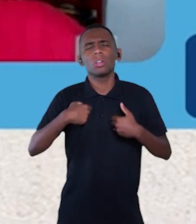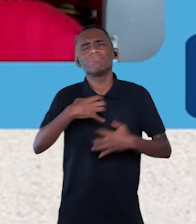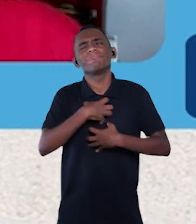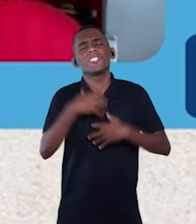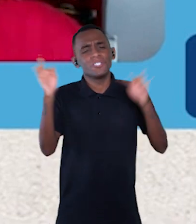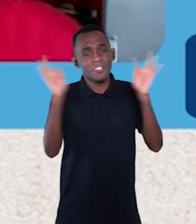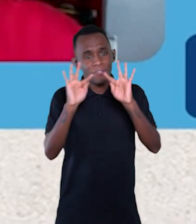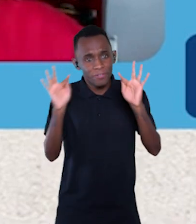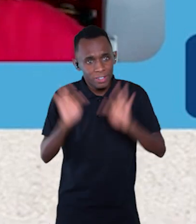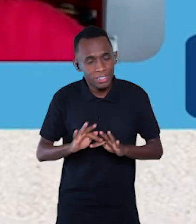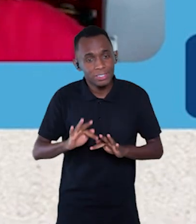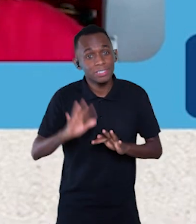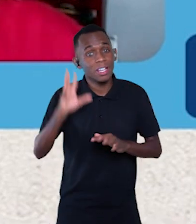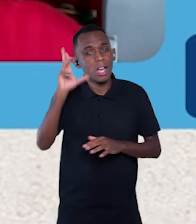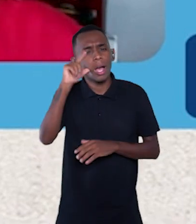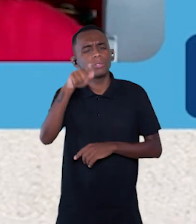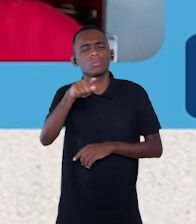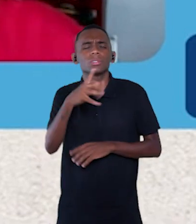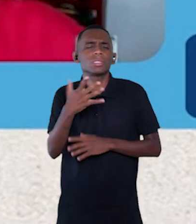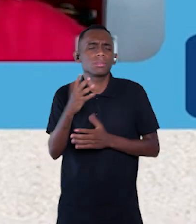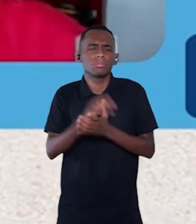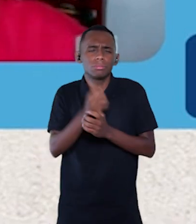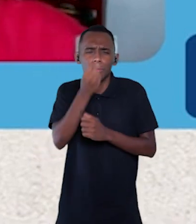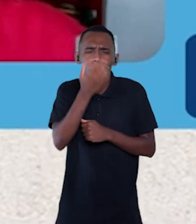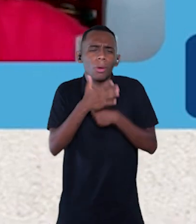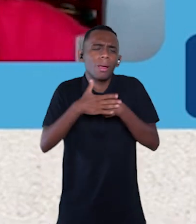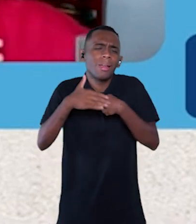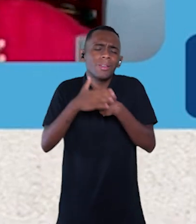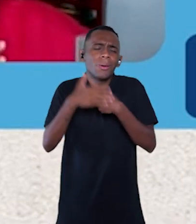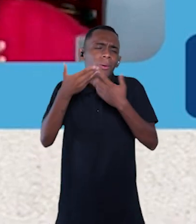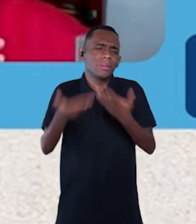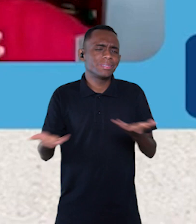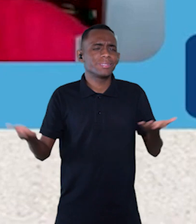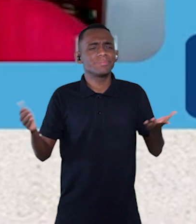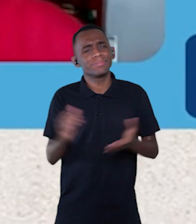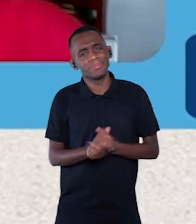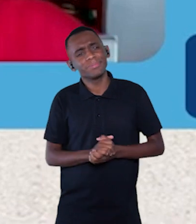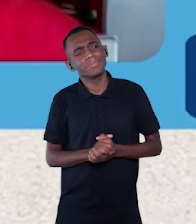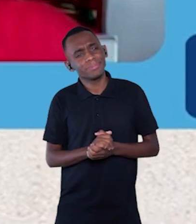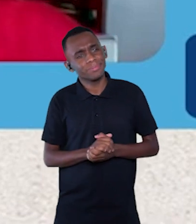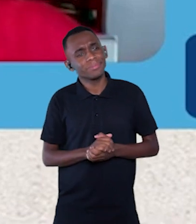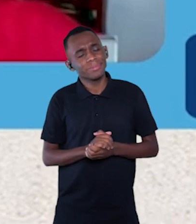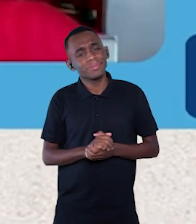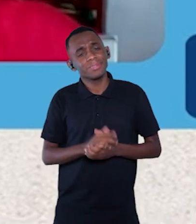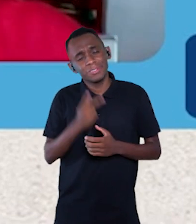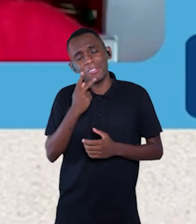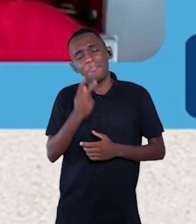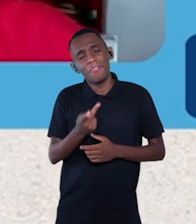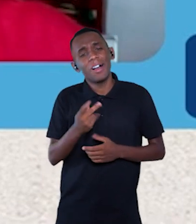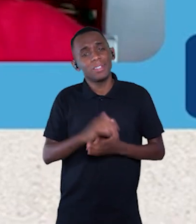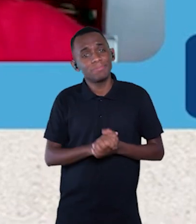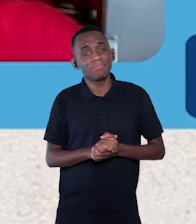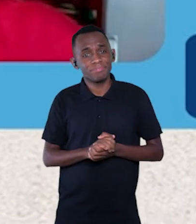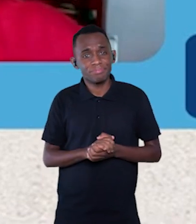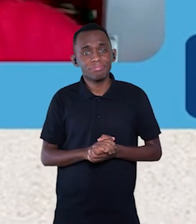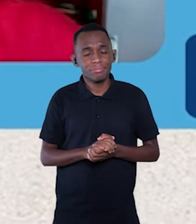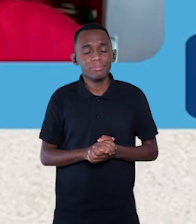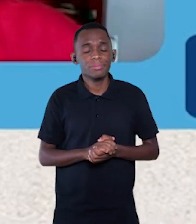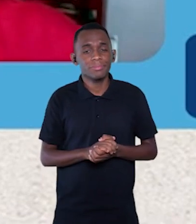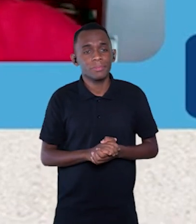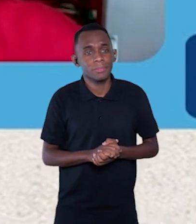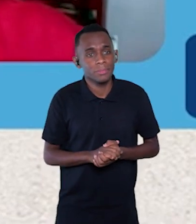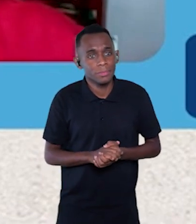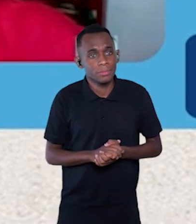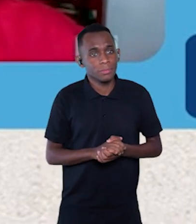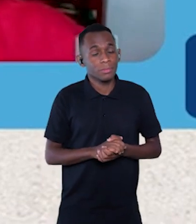Poxa, que honra. Eu fico muito feliz. Acho que você foi muito generosa com, com a sua fala.